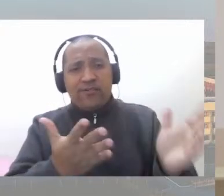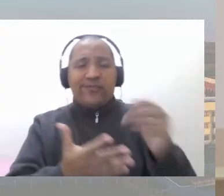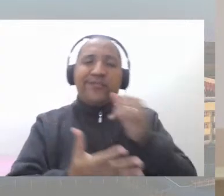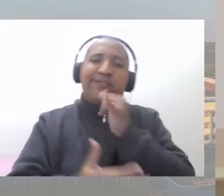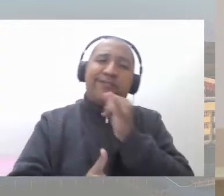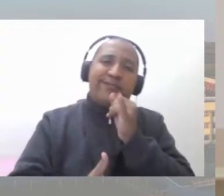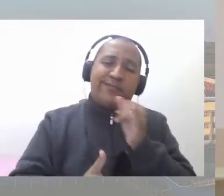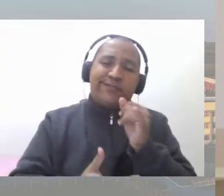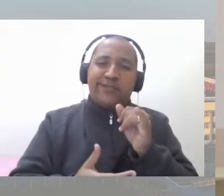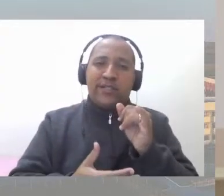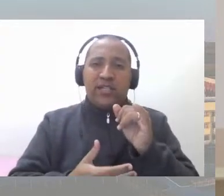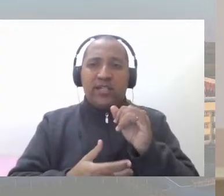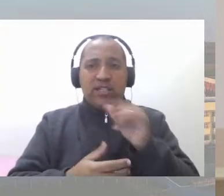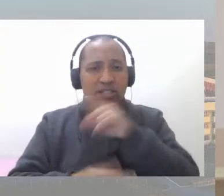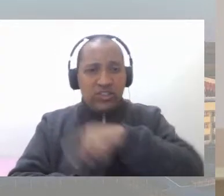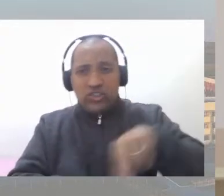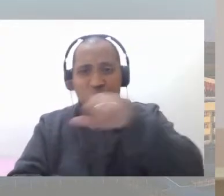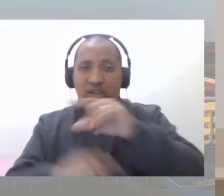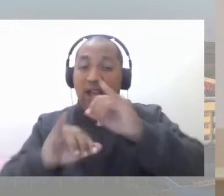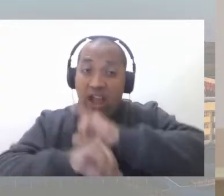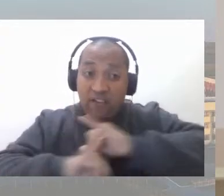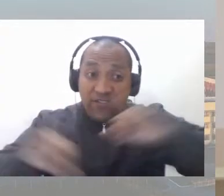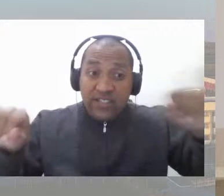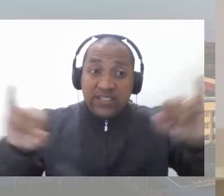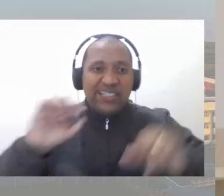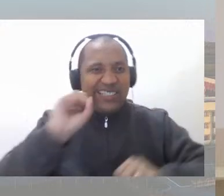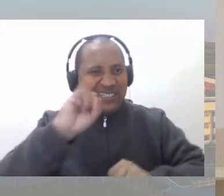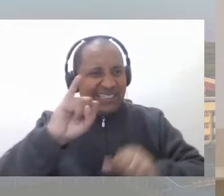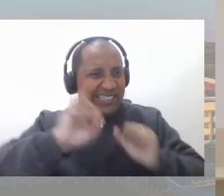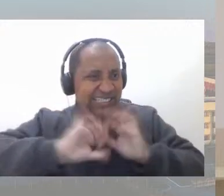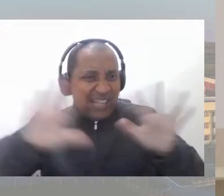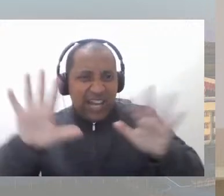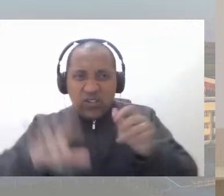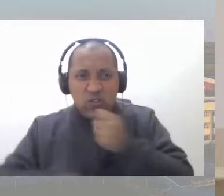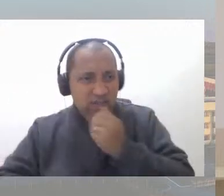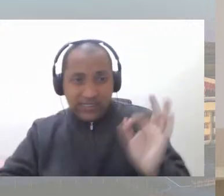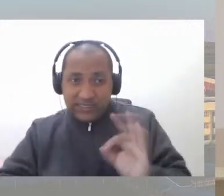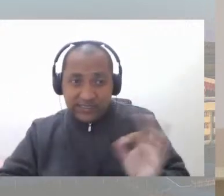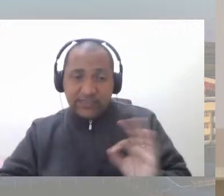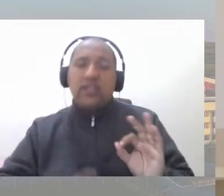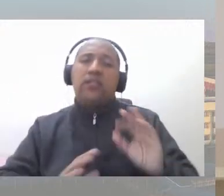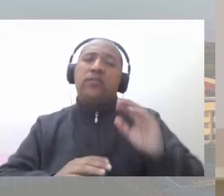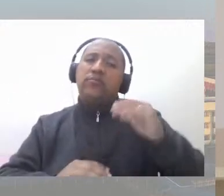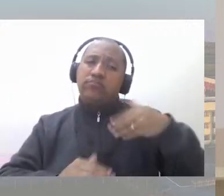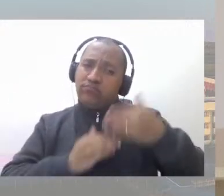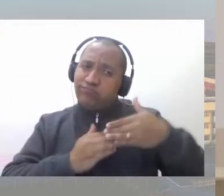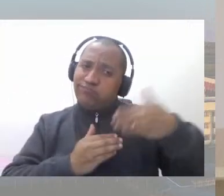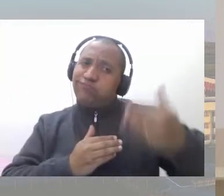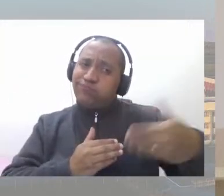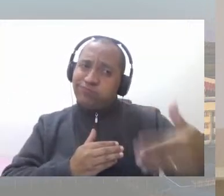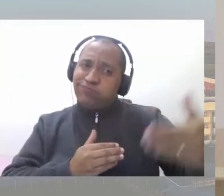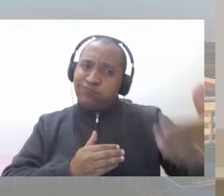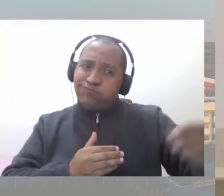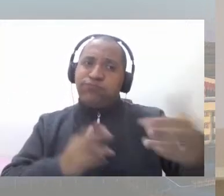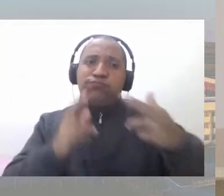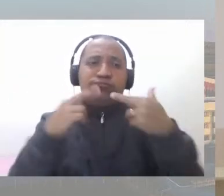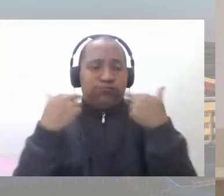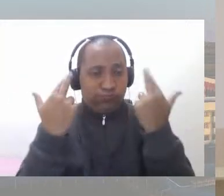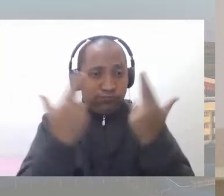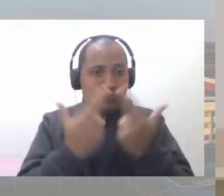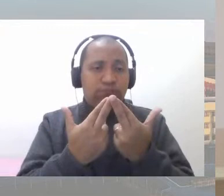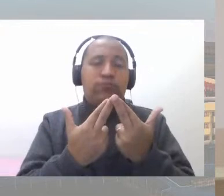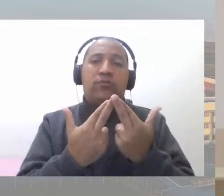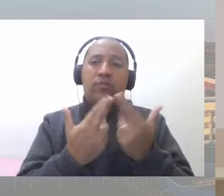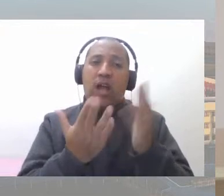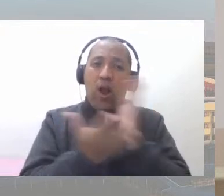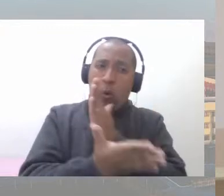pode não ter ficado muito clara, a gente vai ainda ao longo dos próximos dias nos reunir para